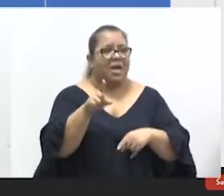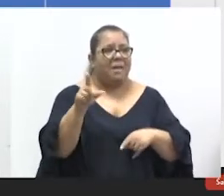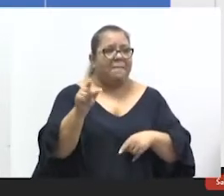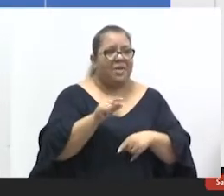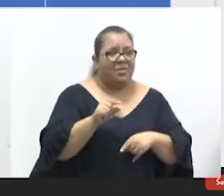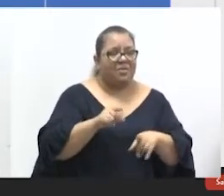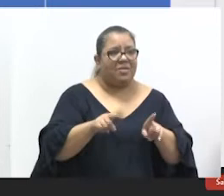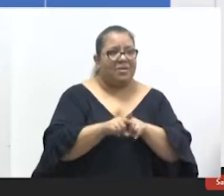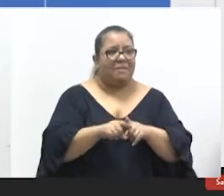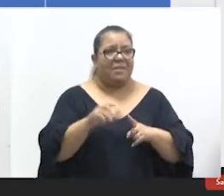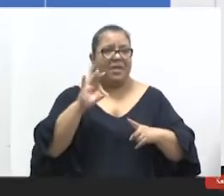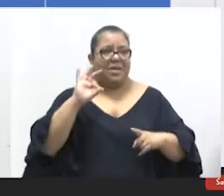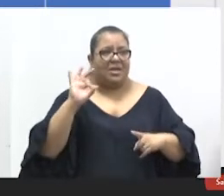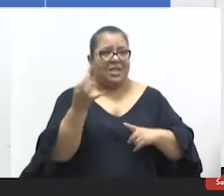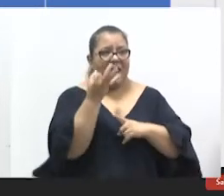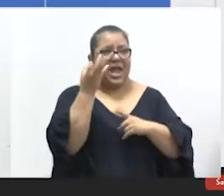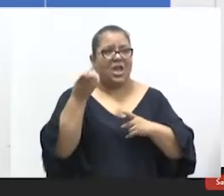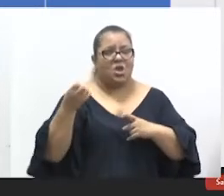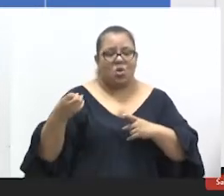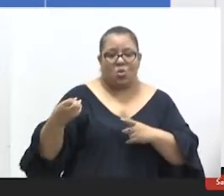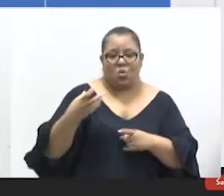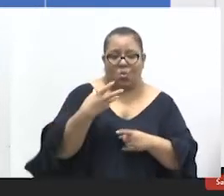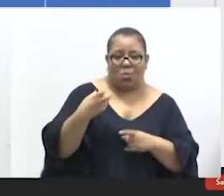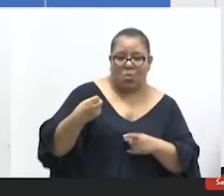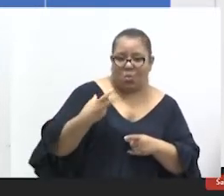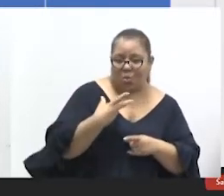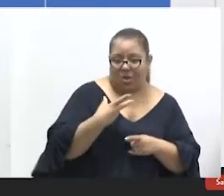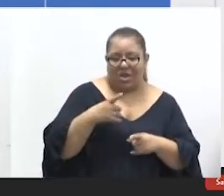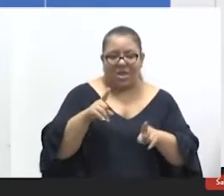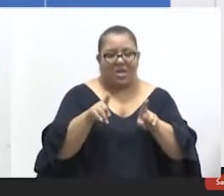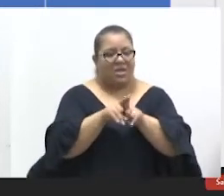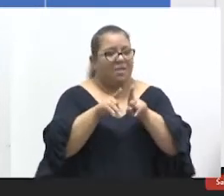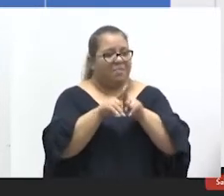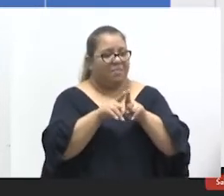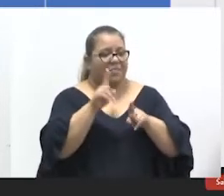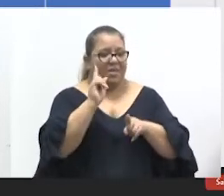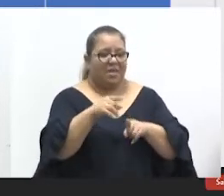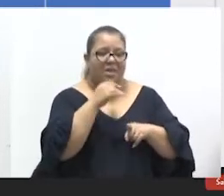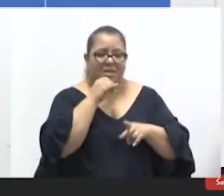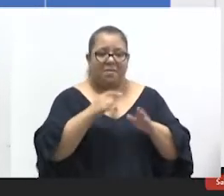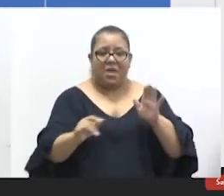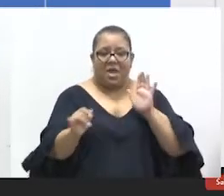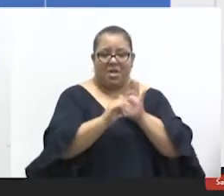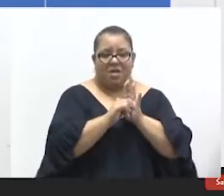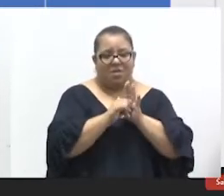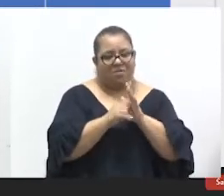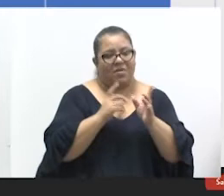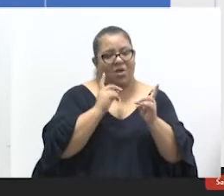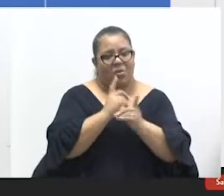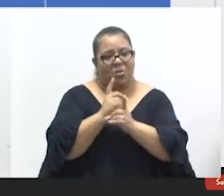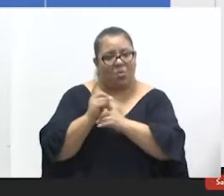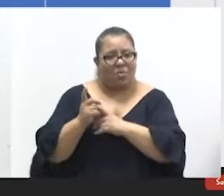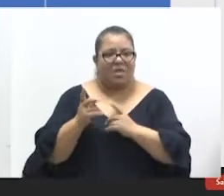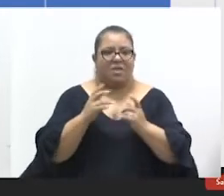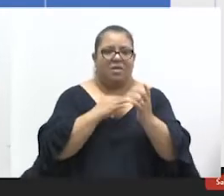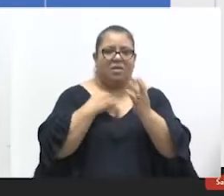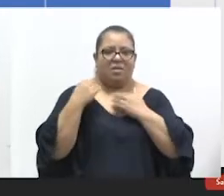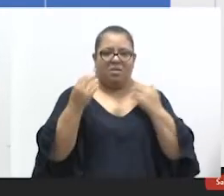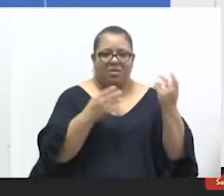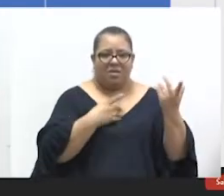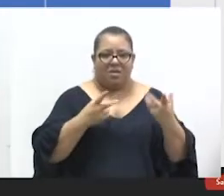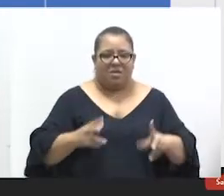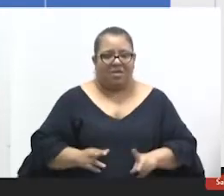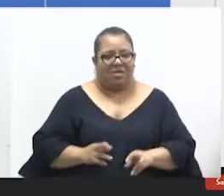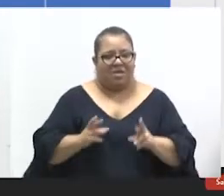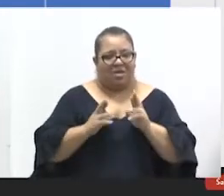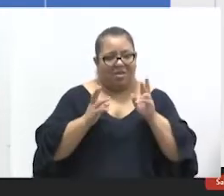temos 3 casos novos, e sendo que o diagnóstico de neoplasia maligna da mama, que é